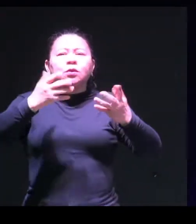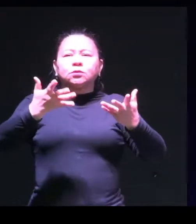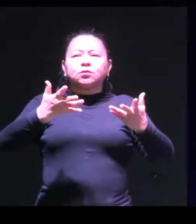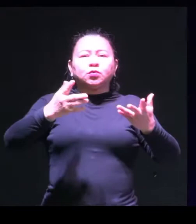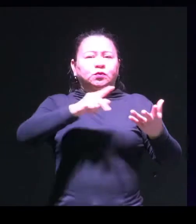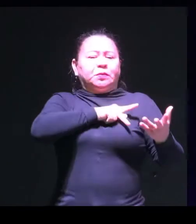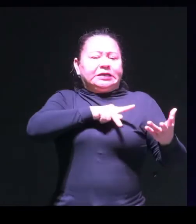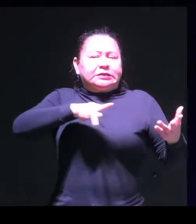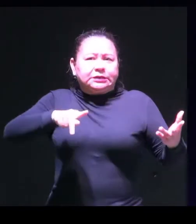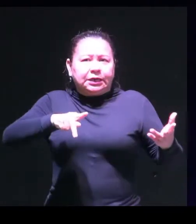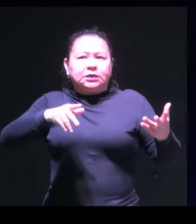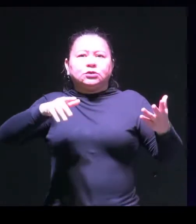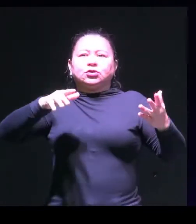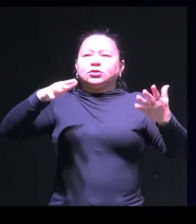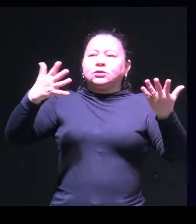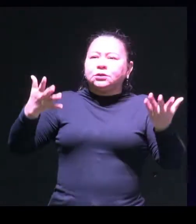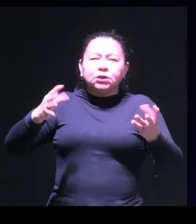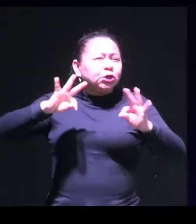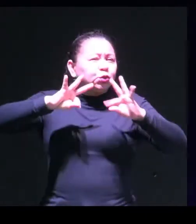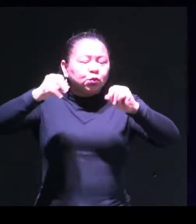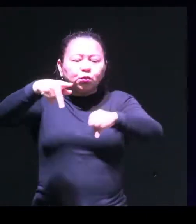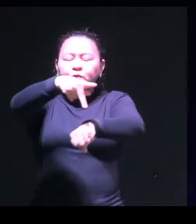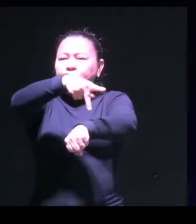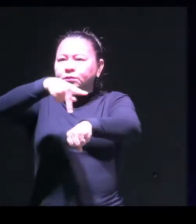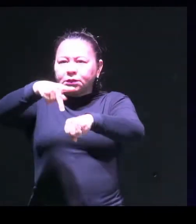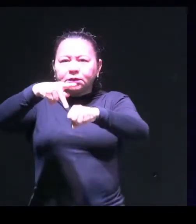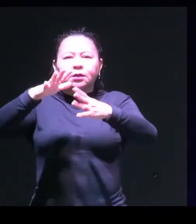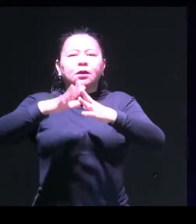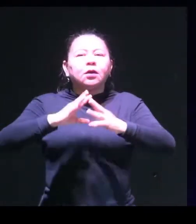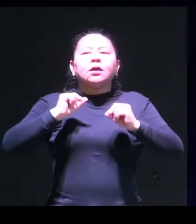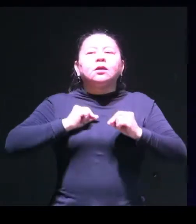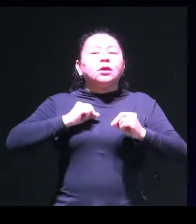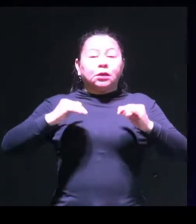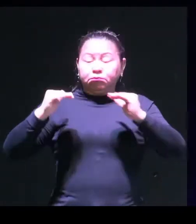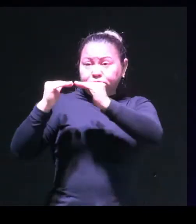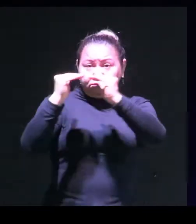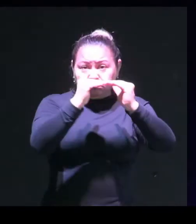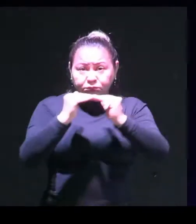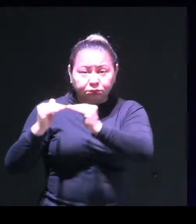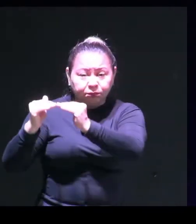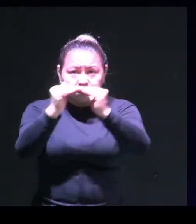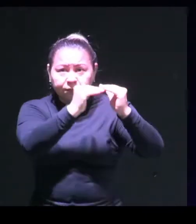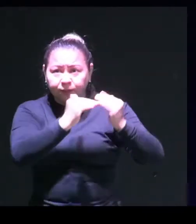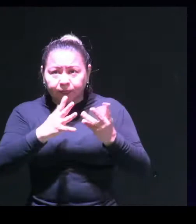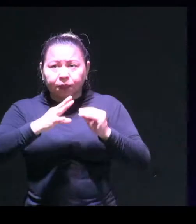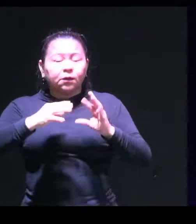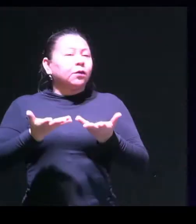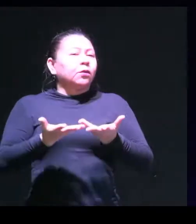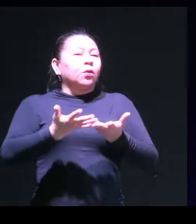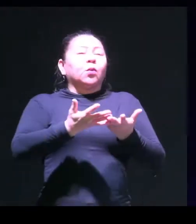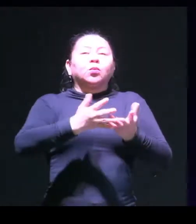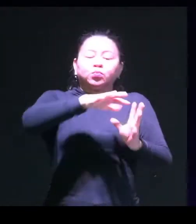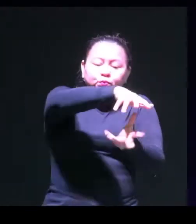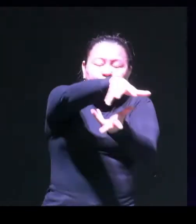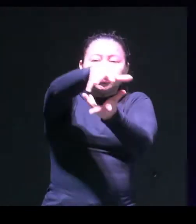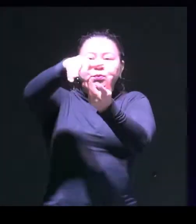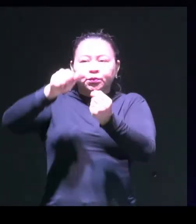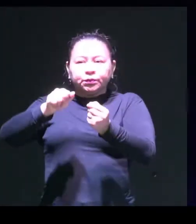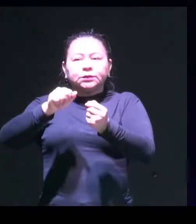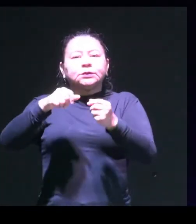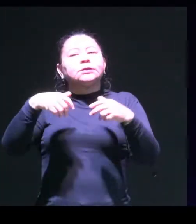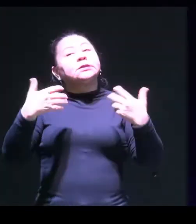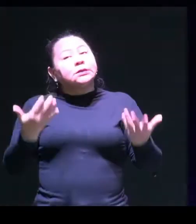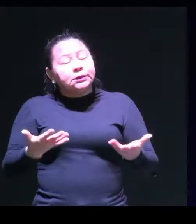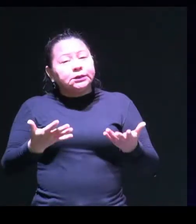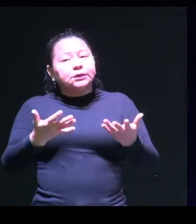estão conseguindo lidar com isso, e as nações mesmo vão chegar a um acordo de um governo mundial, global, onde